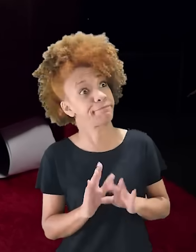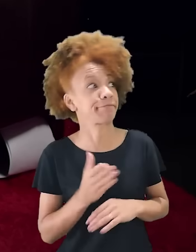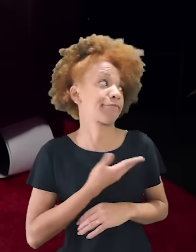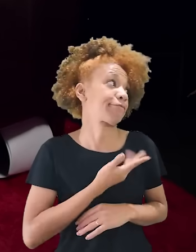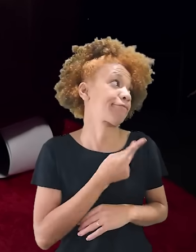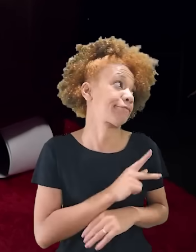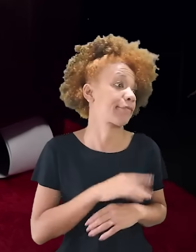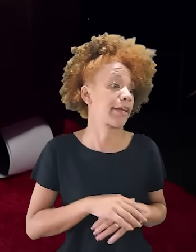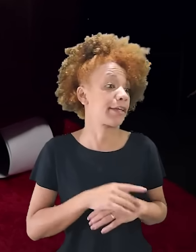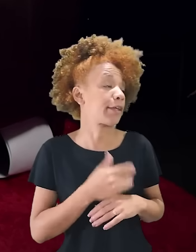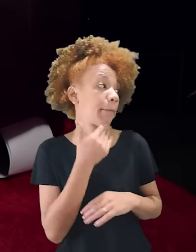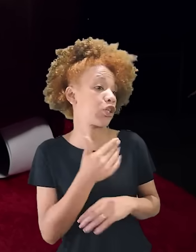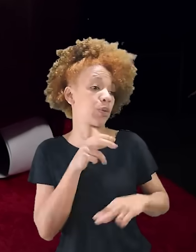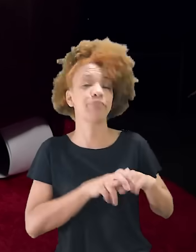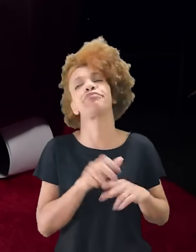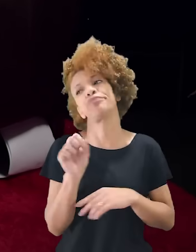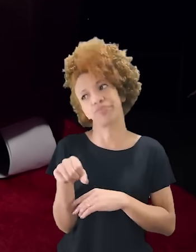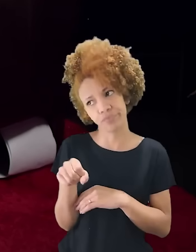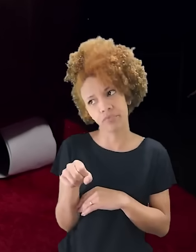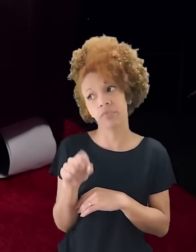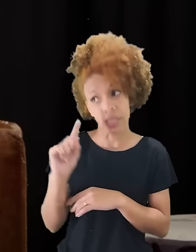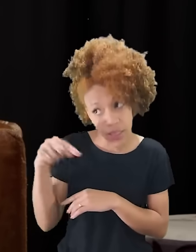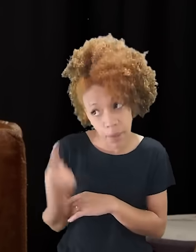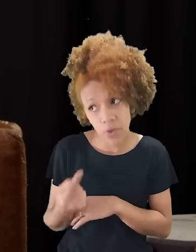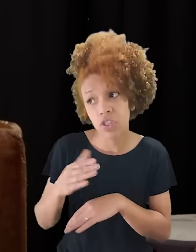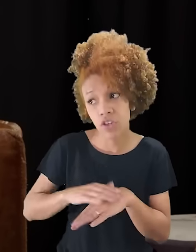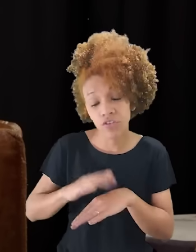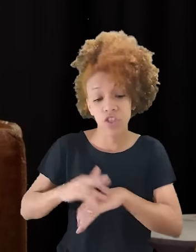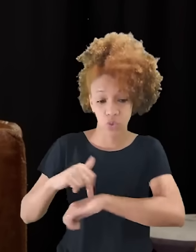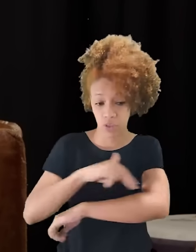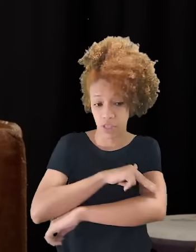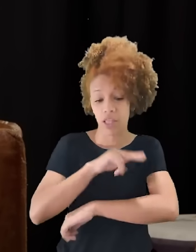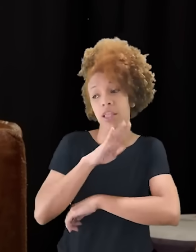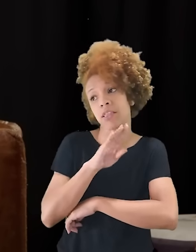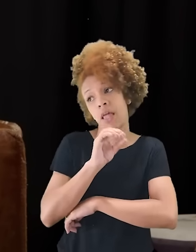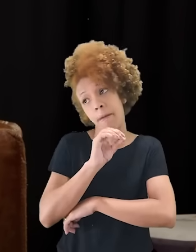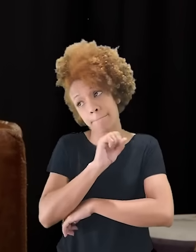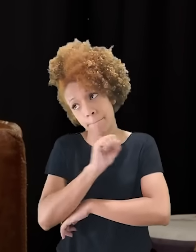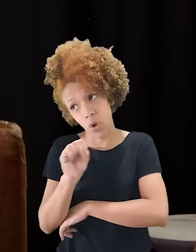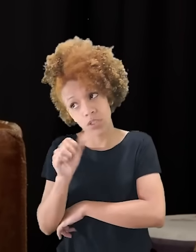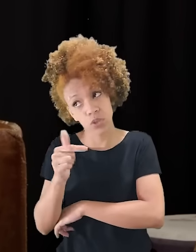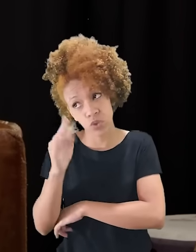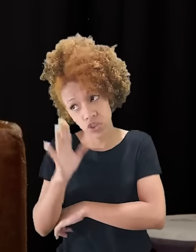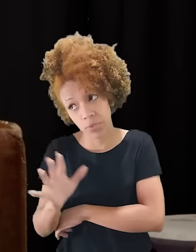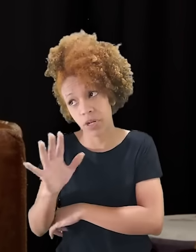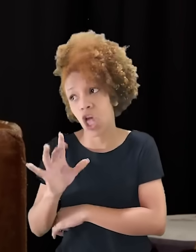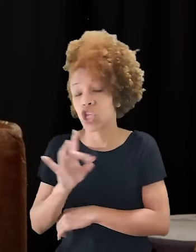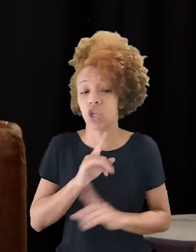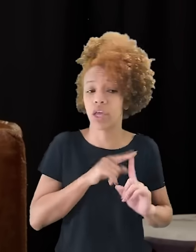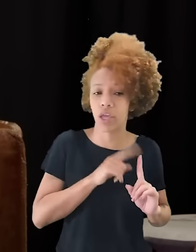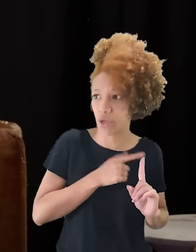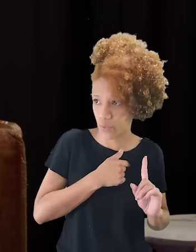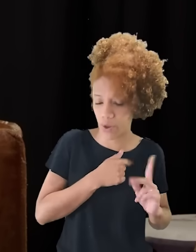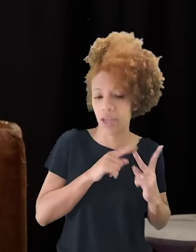amiga falou PR você sentar é uma das coisas então e isso foi logo depois que eu fui um desfile da Boss que não tinha brasileira só tava eu e